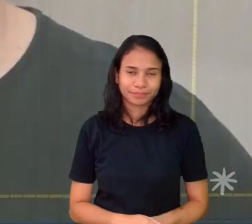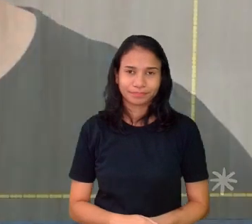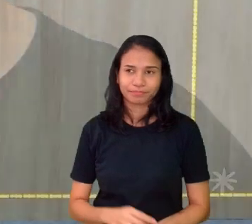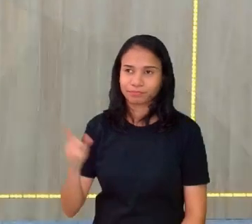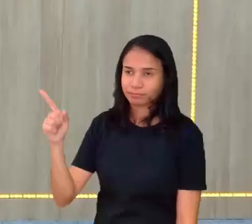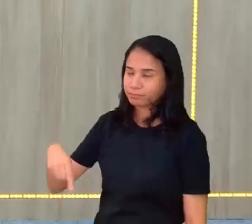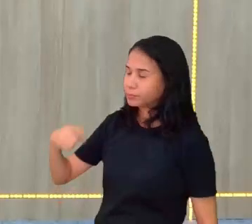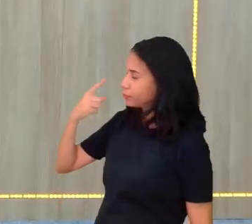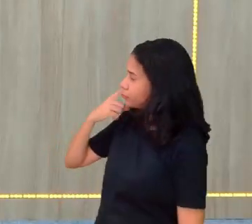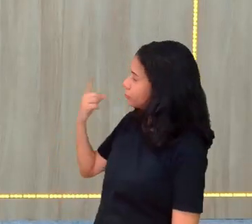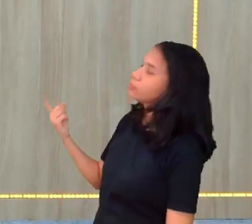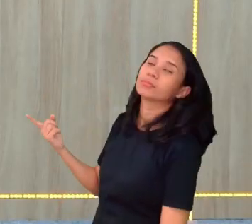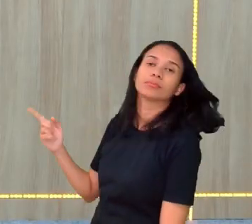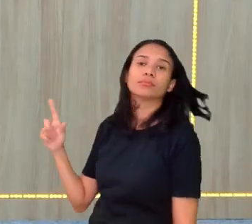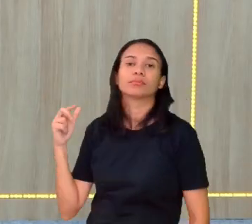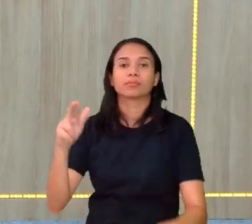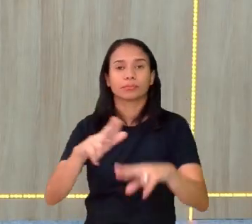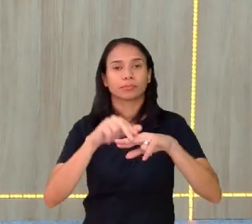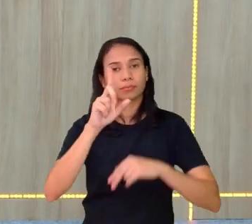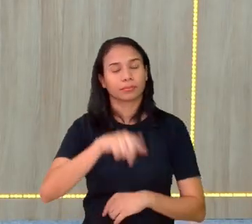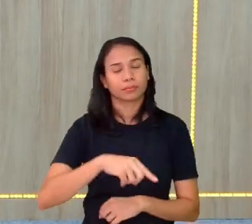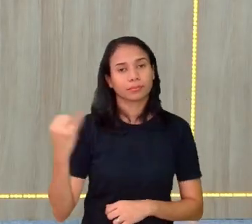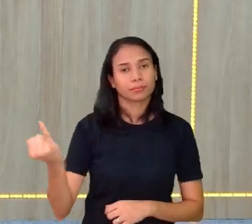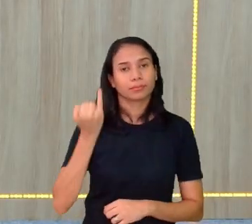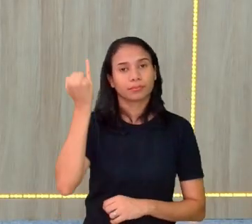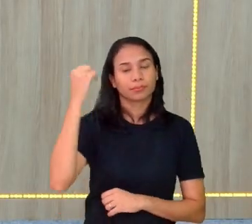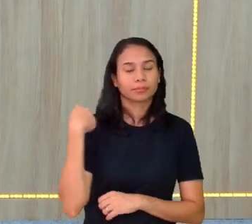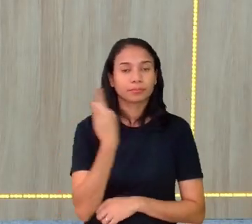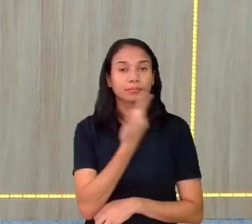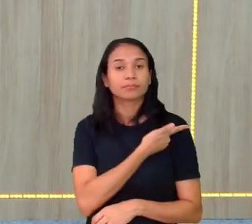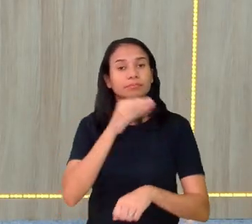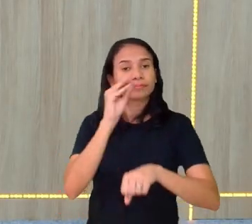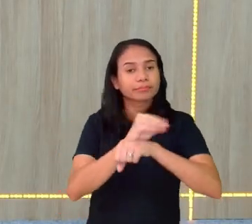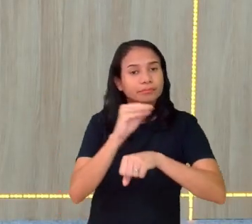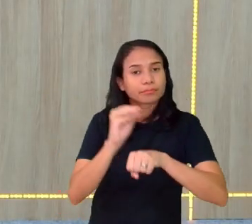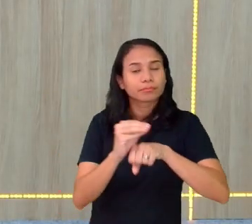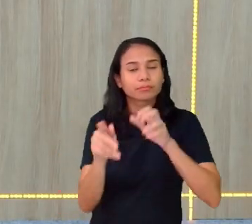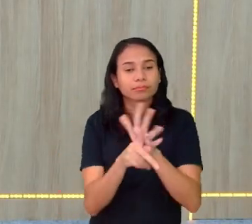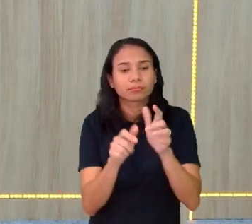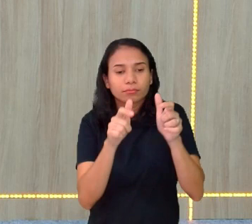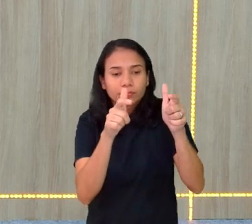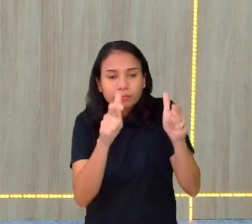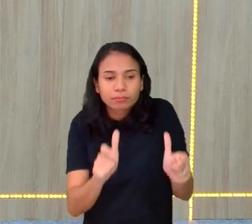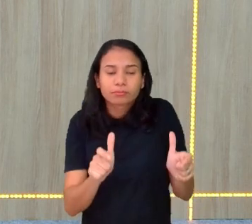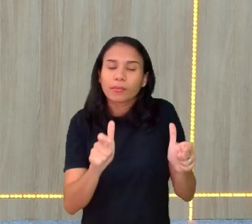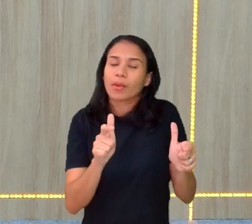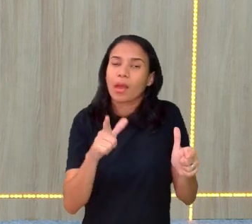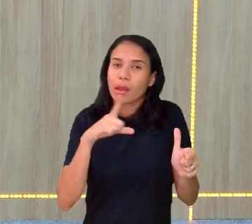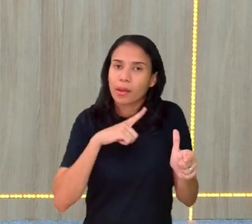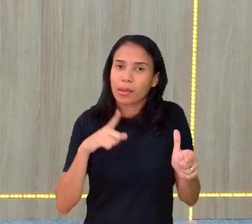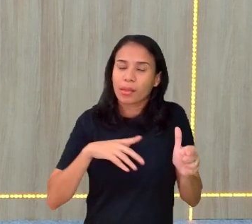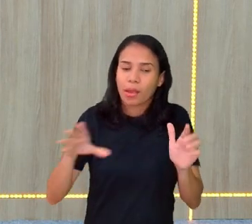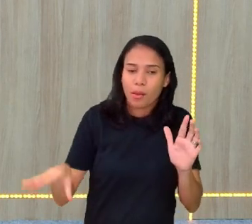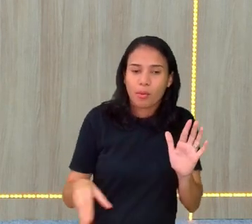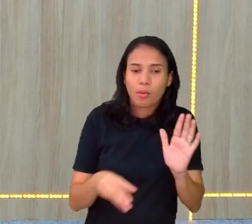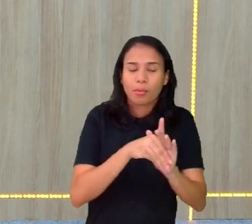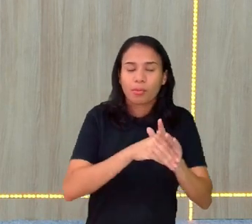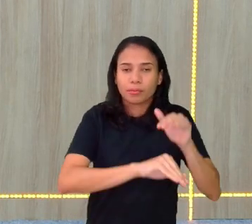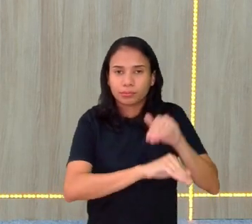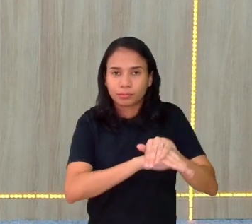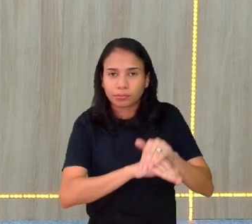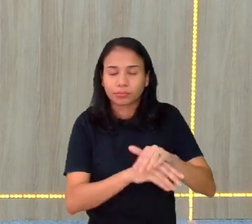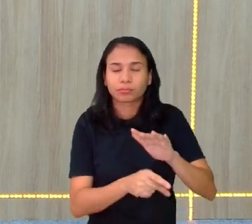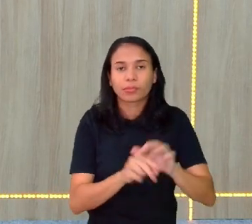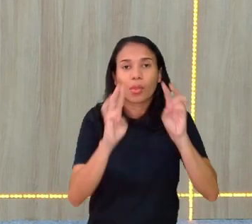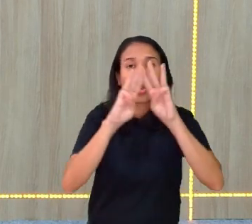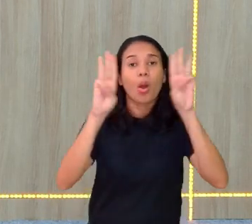O recado aí, né? Por isso que é importante também a gente preservar espaços, né, que contam dessa memória, como